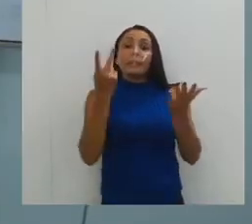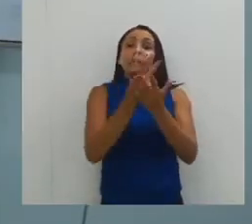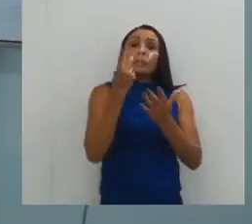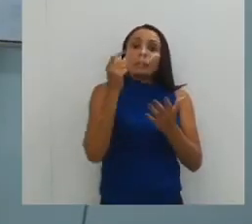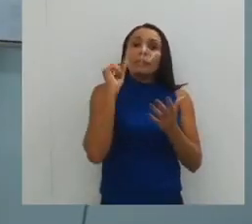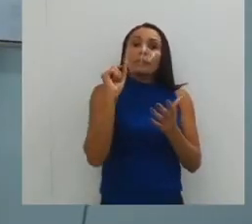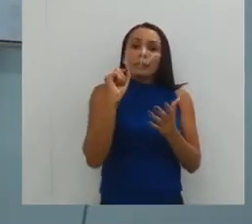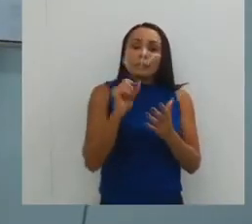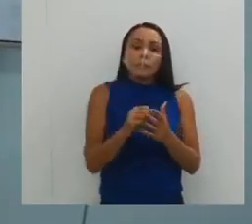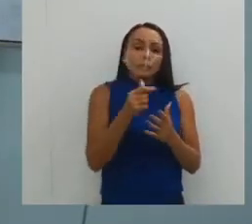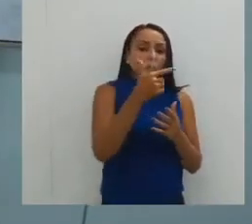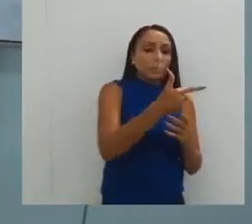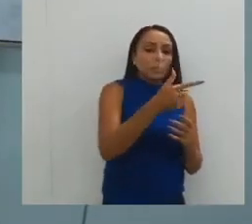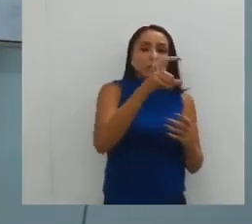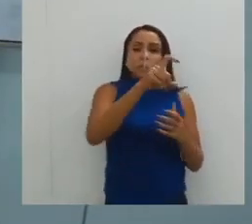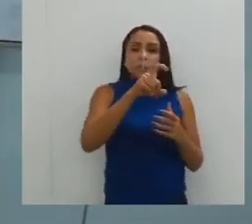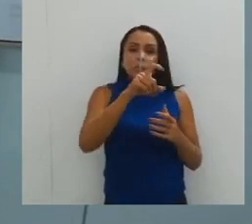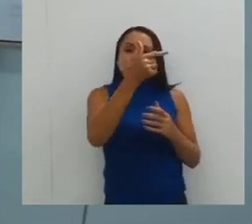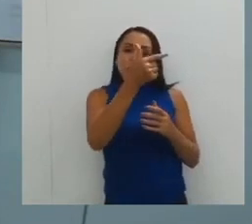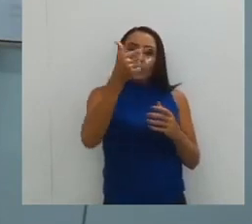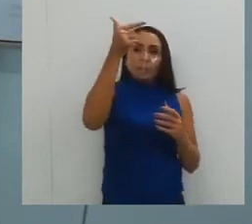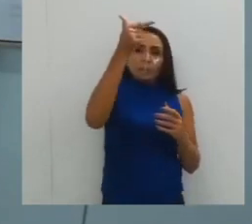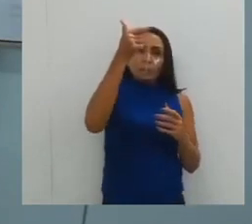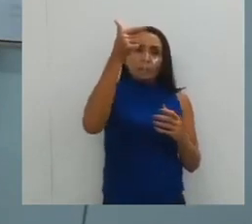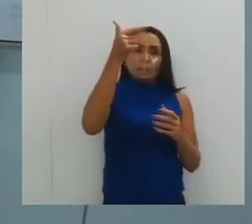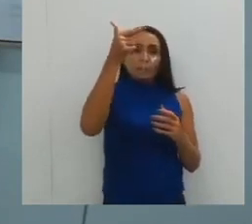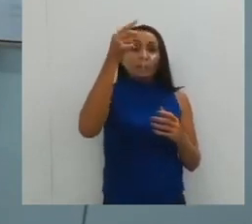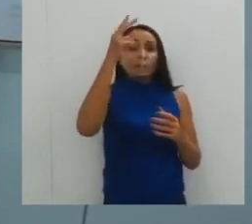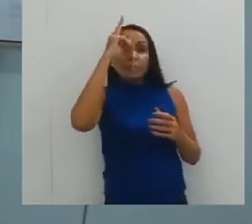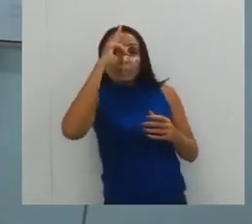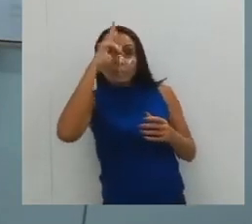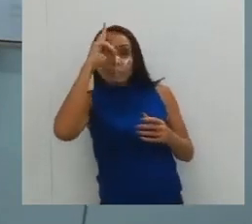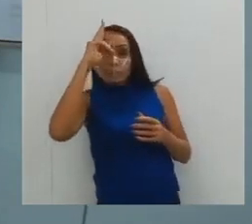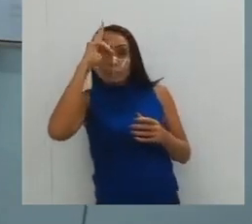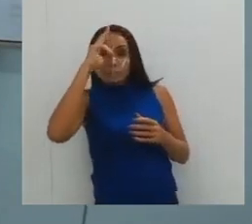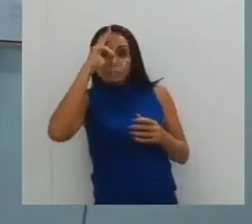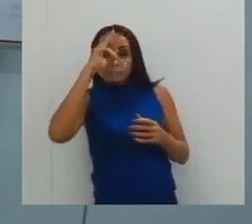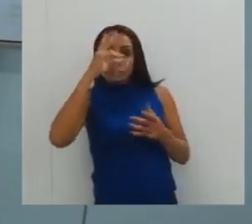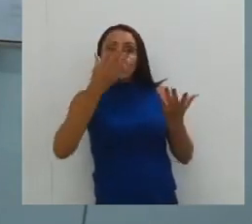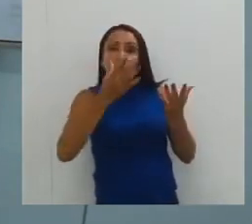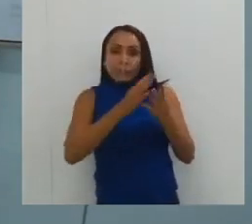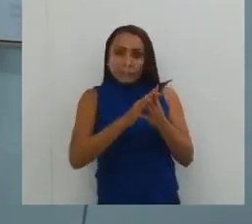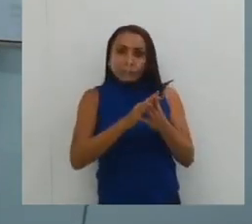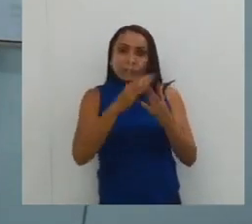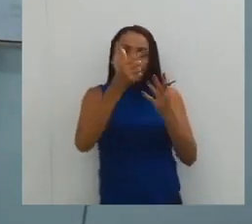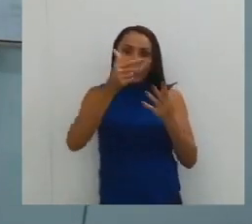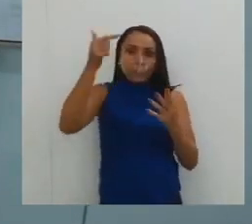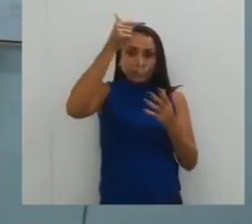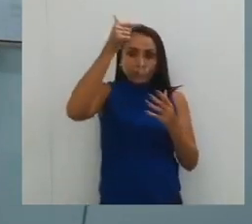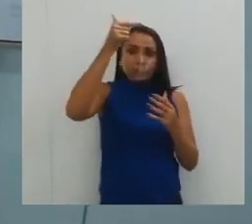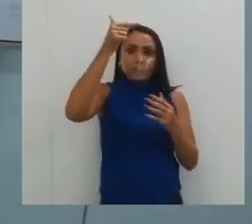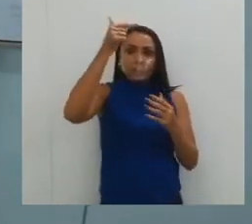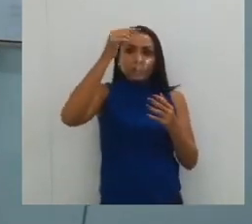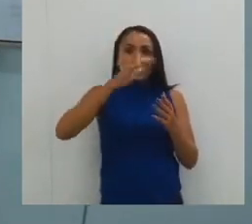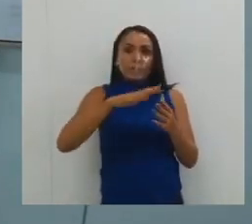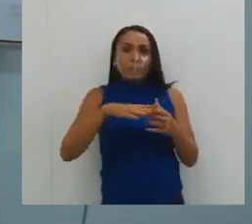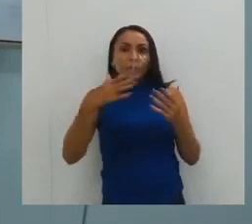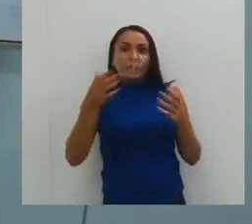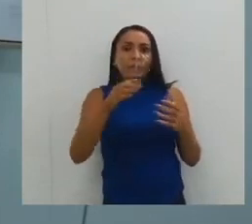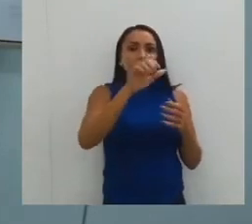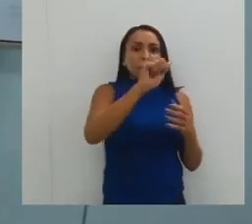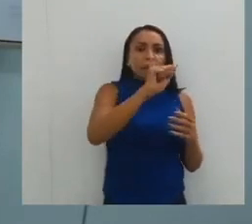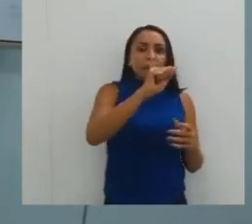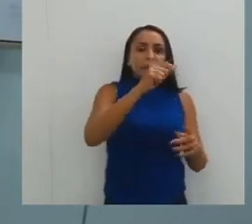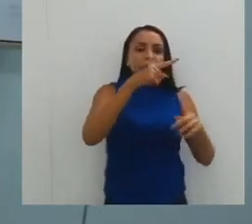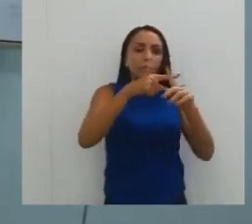ó, 2x elevado ao quadrado, lembra uma propriedade de potência, que é quando eu tenho a vezes b tudo